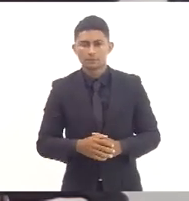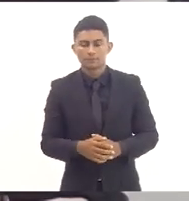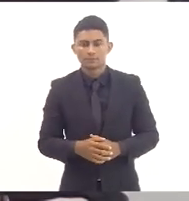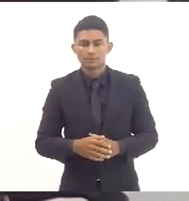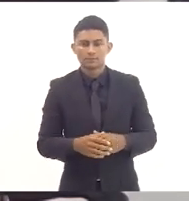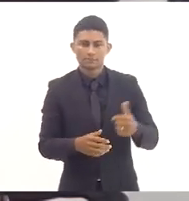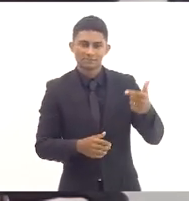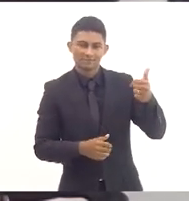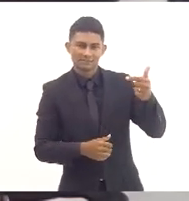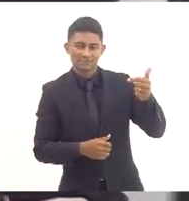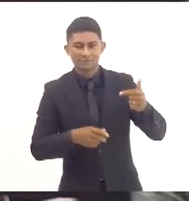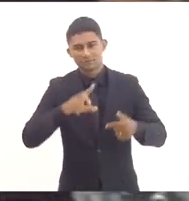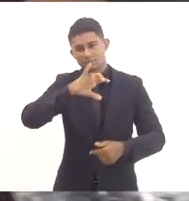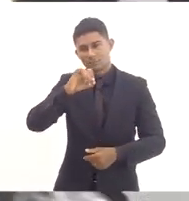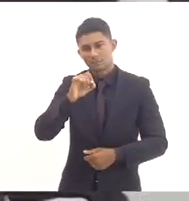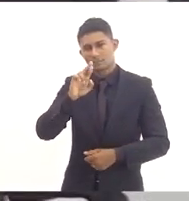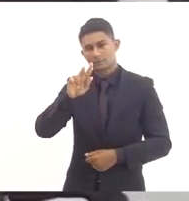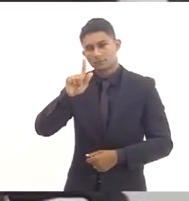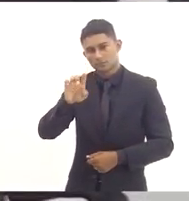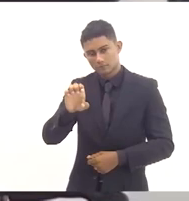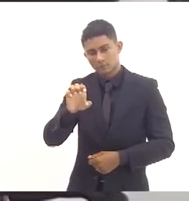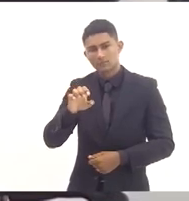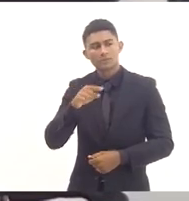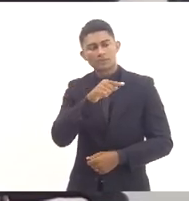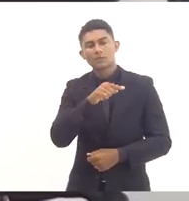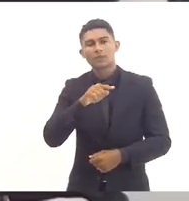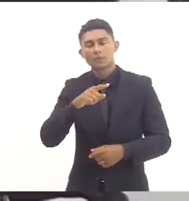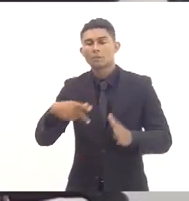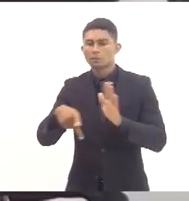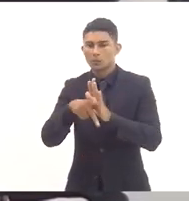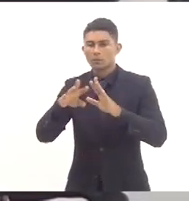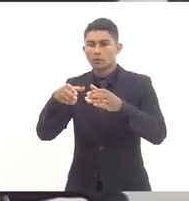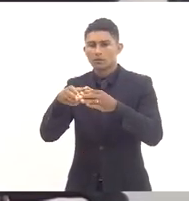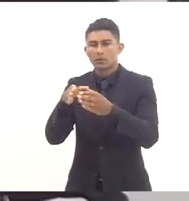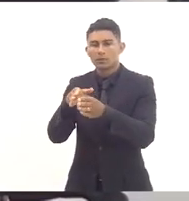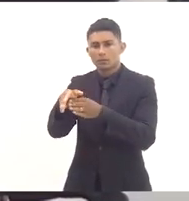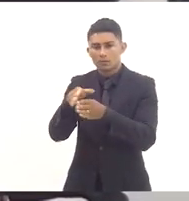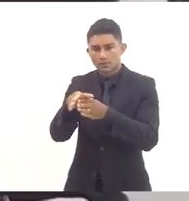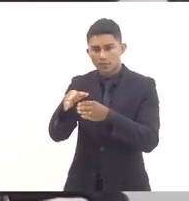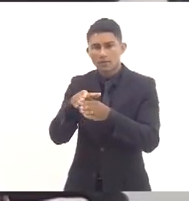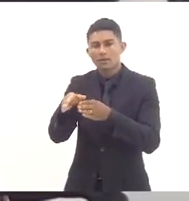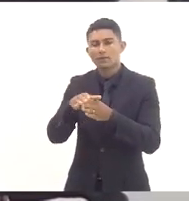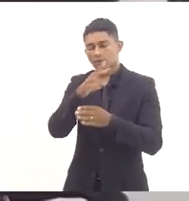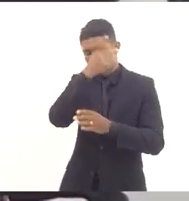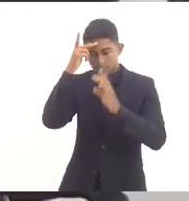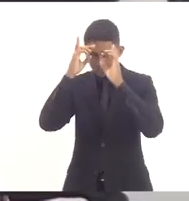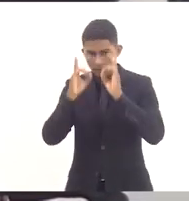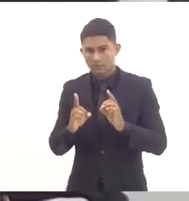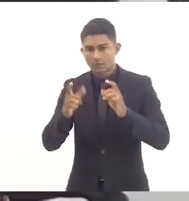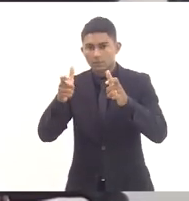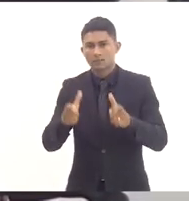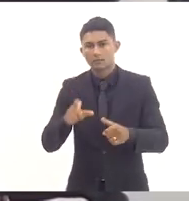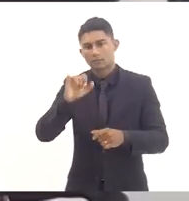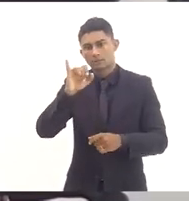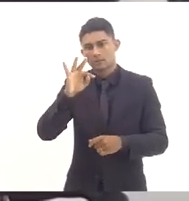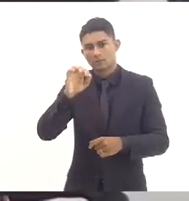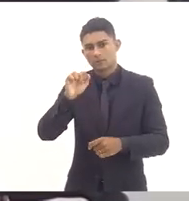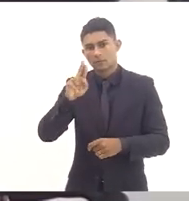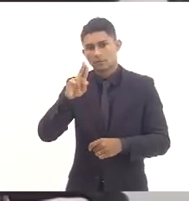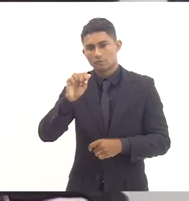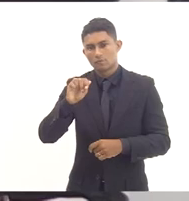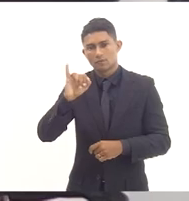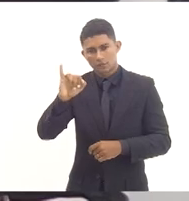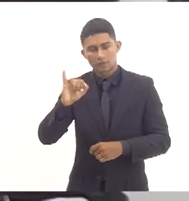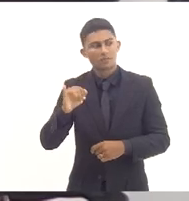Jorge Eduardo Barbosa Conselho Municipal da pessoa com deficiência de Itaguaí Itaguaí em peso aí